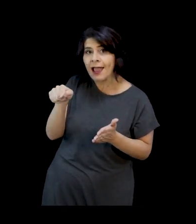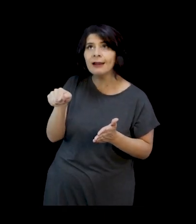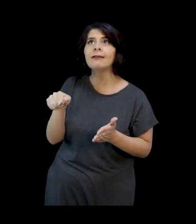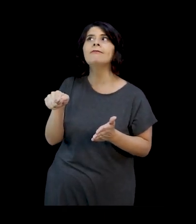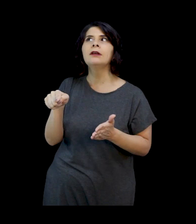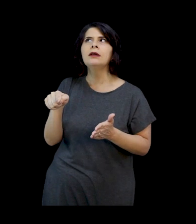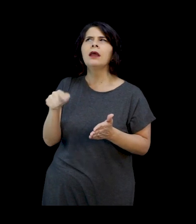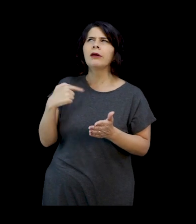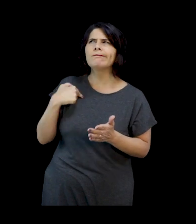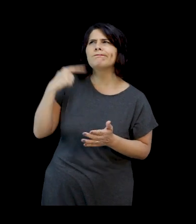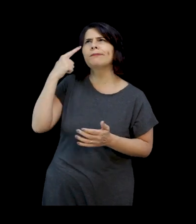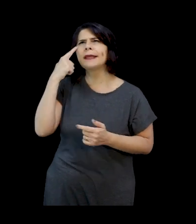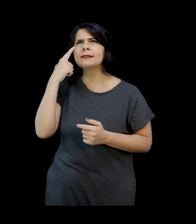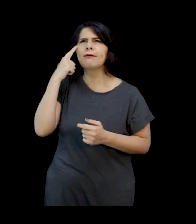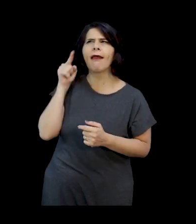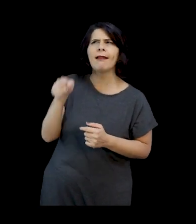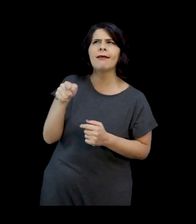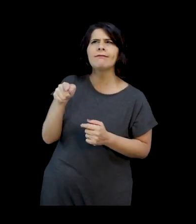três pensadores,